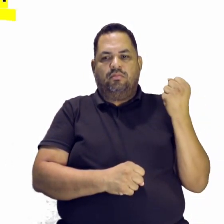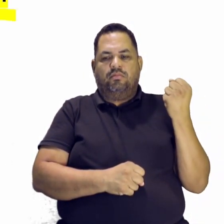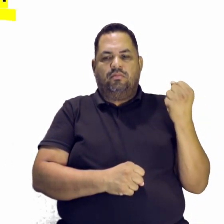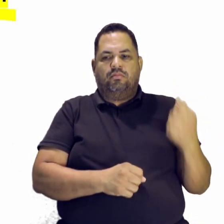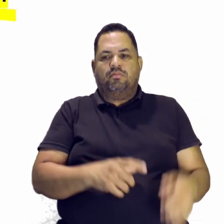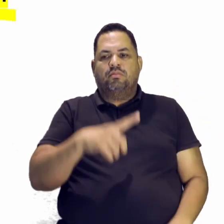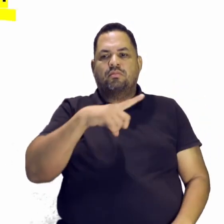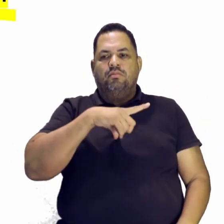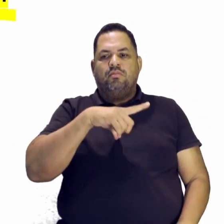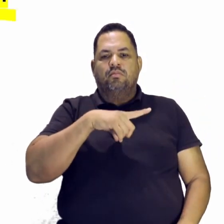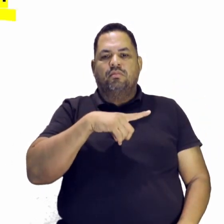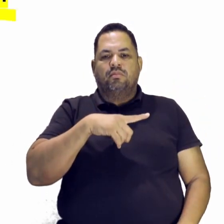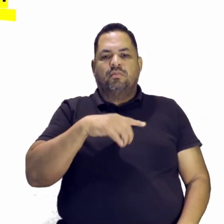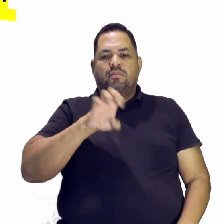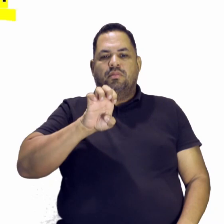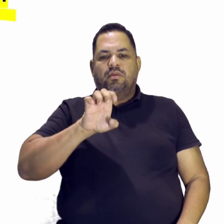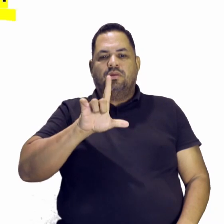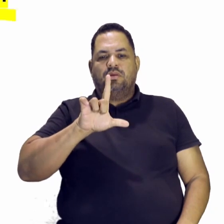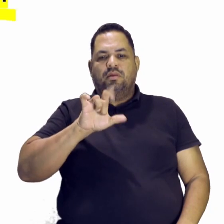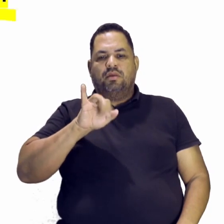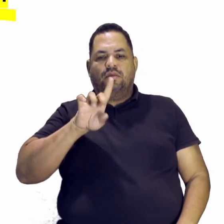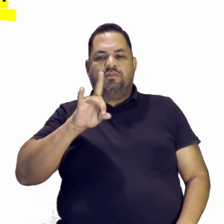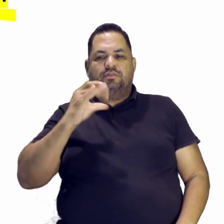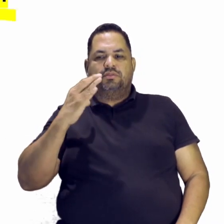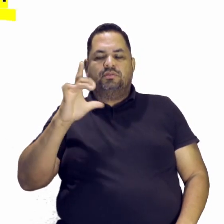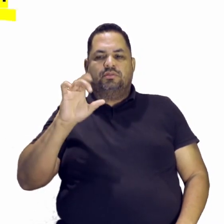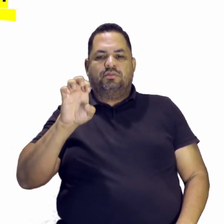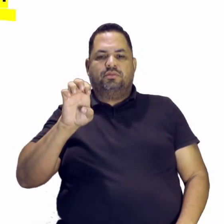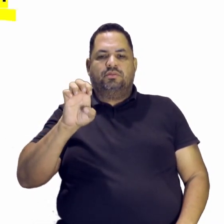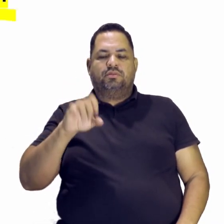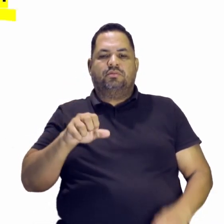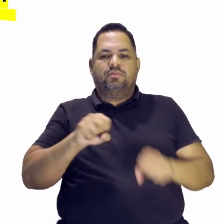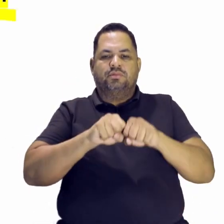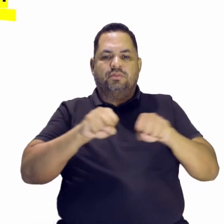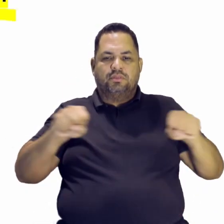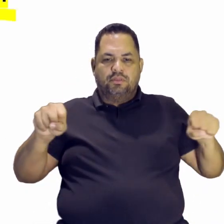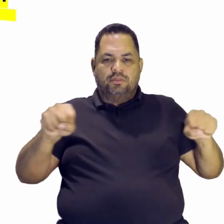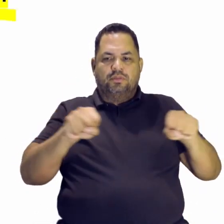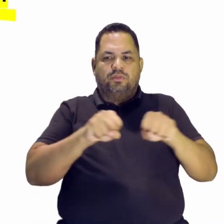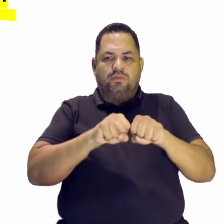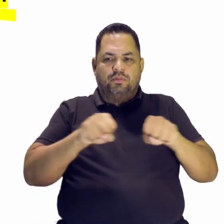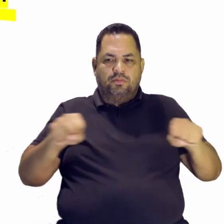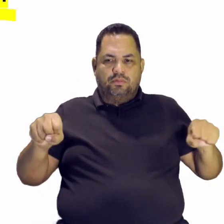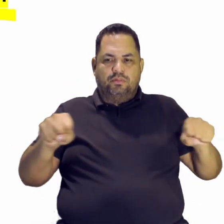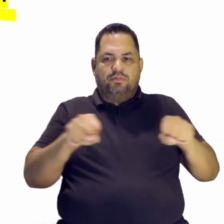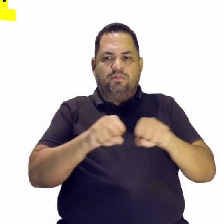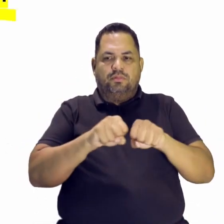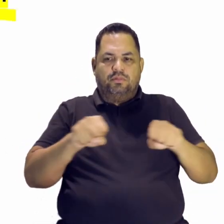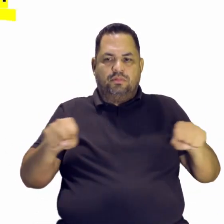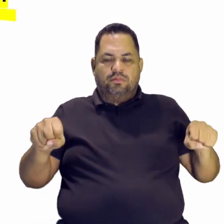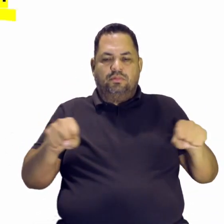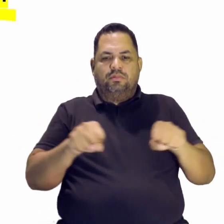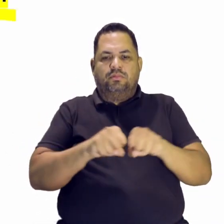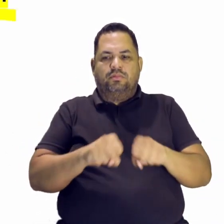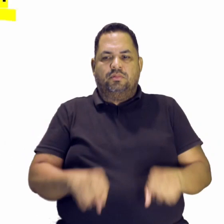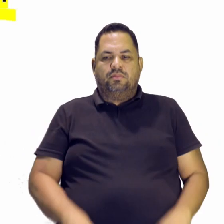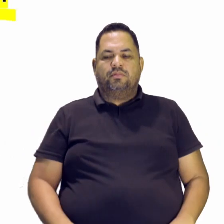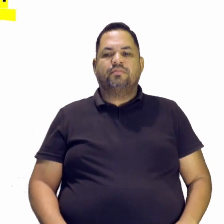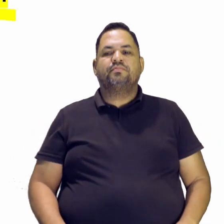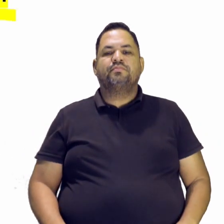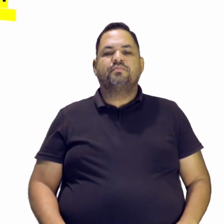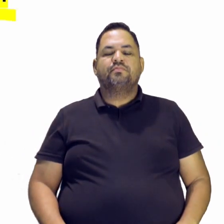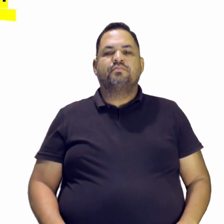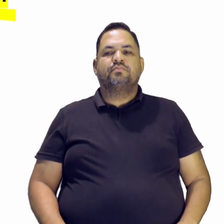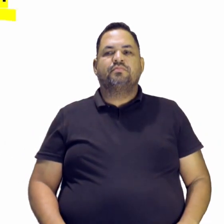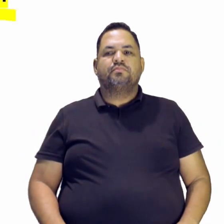tenho essa elasticidade. Se você pensar num elástico, né, ele tem essa função de ir e voltar. E